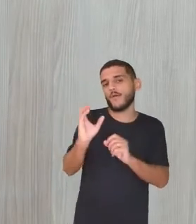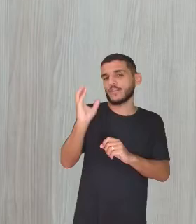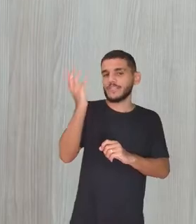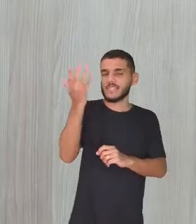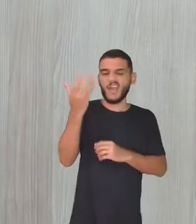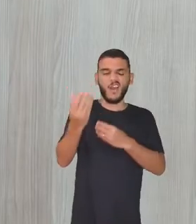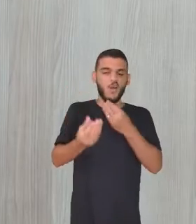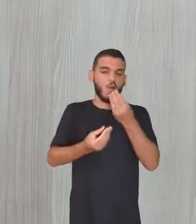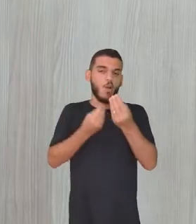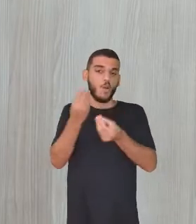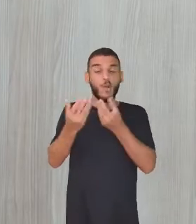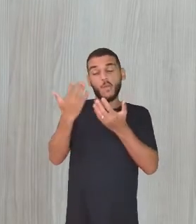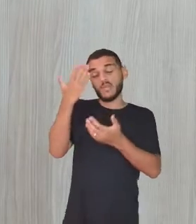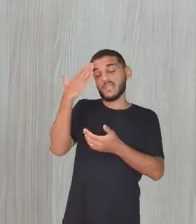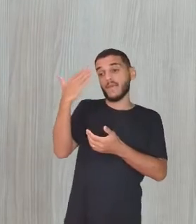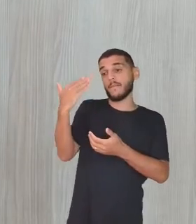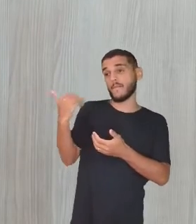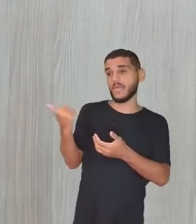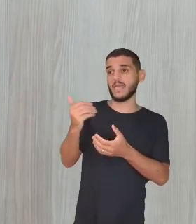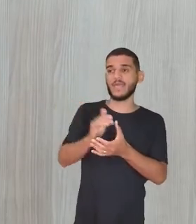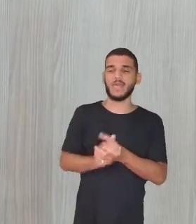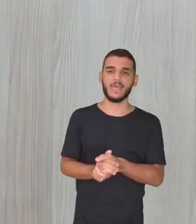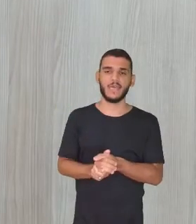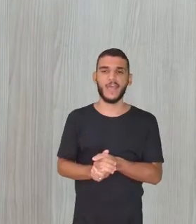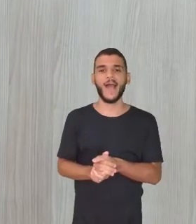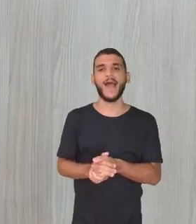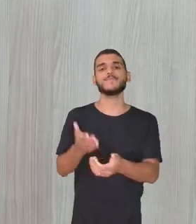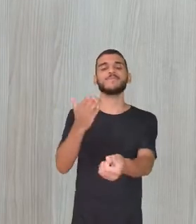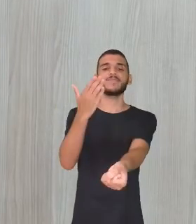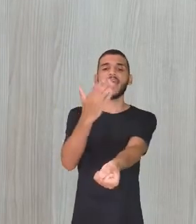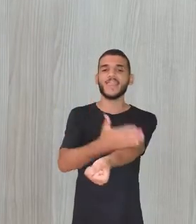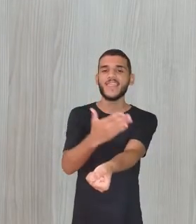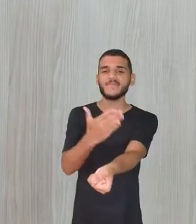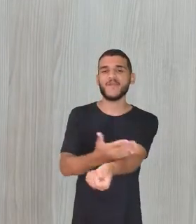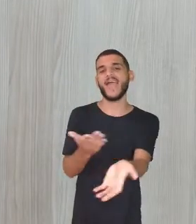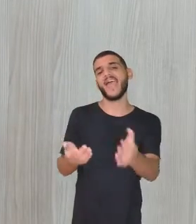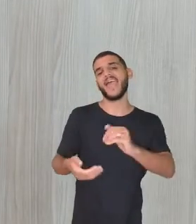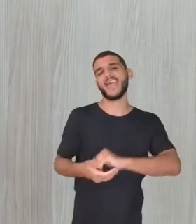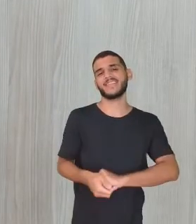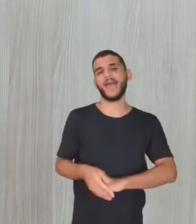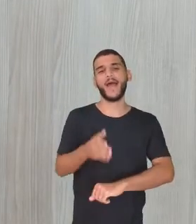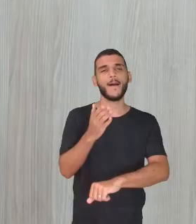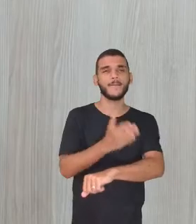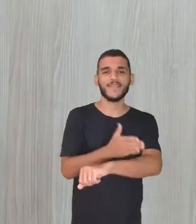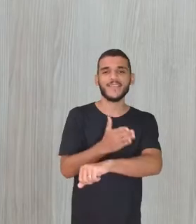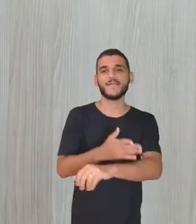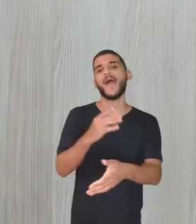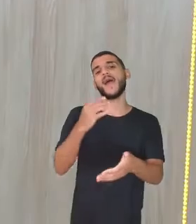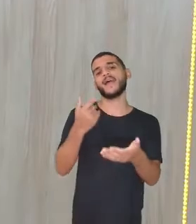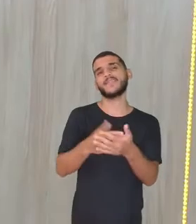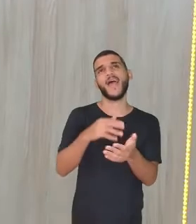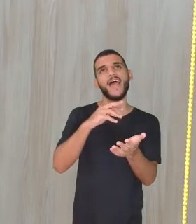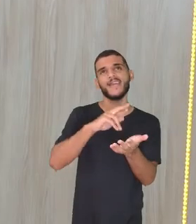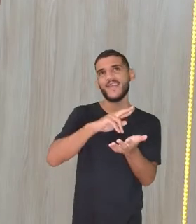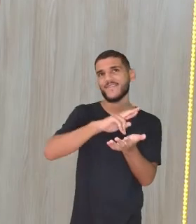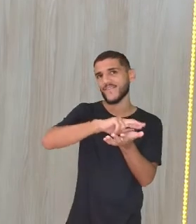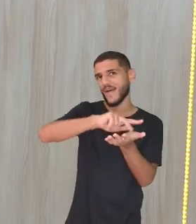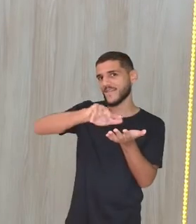Como sabido, na Idade Média. Mas a gente usou, né? Há muito tempo. A gente usa. O texto, ele